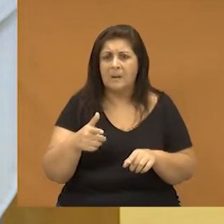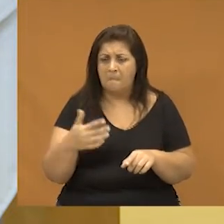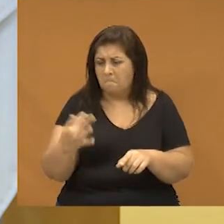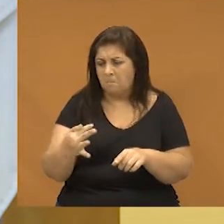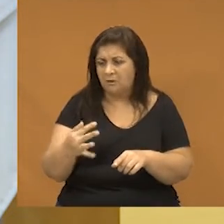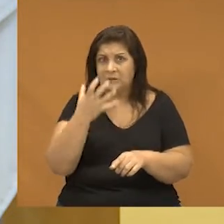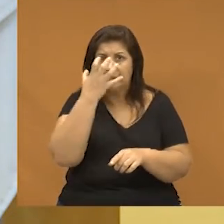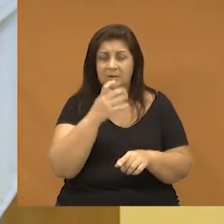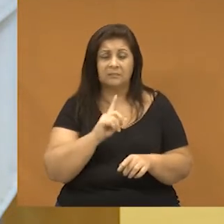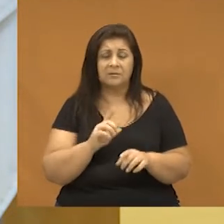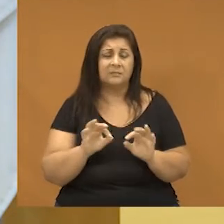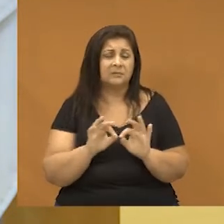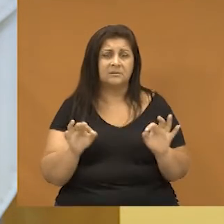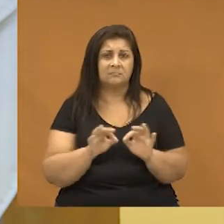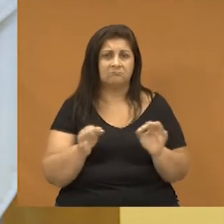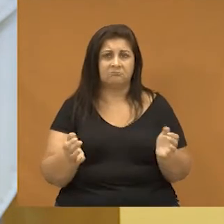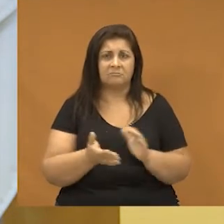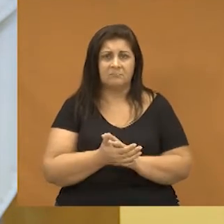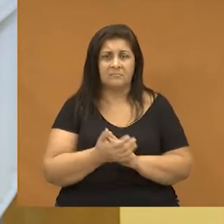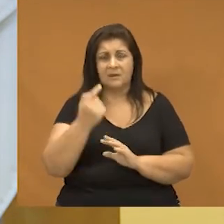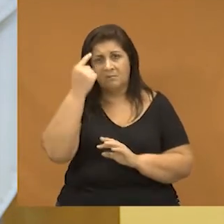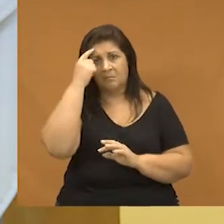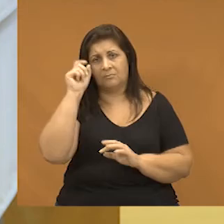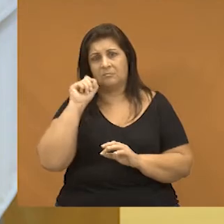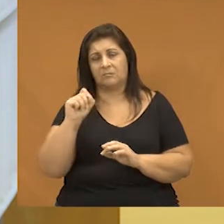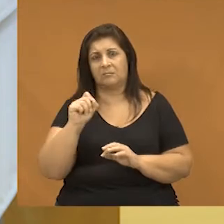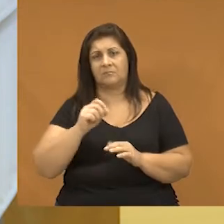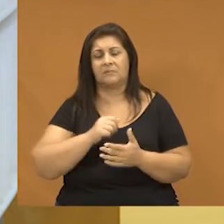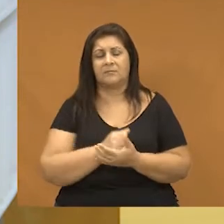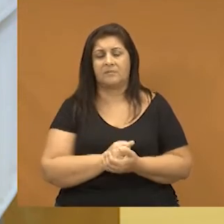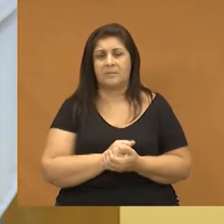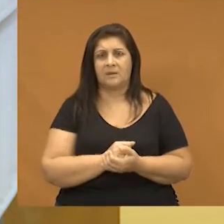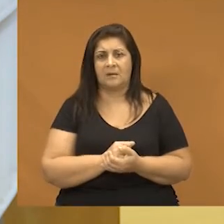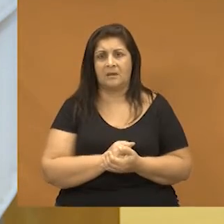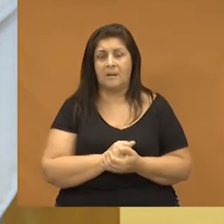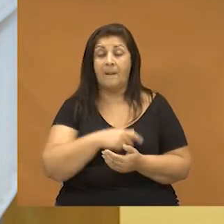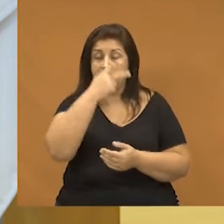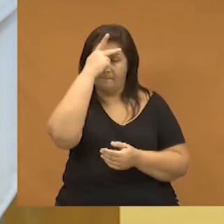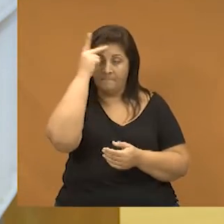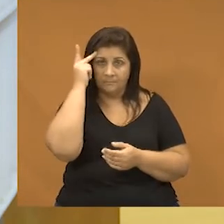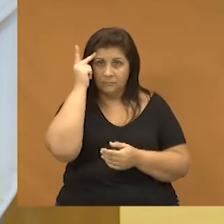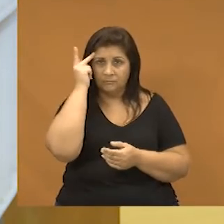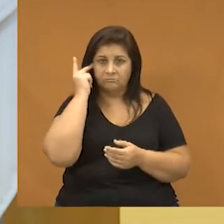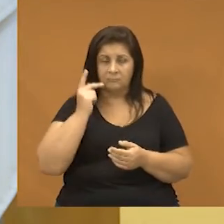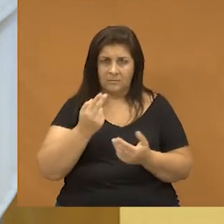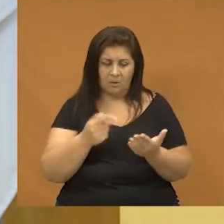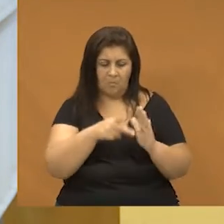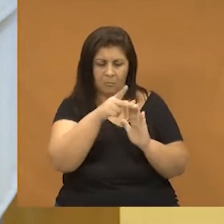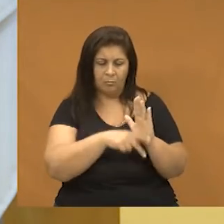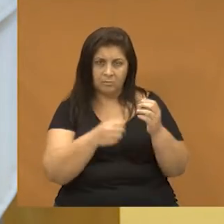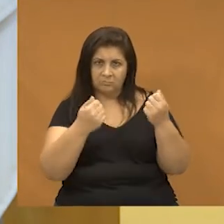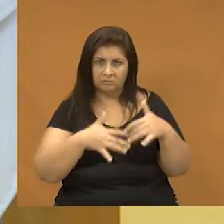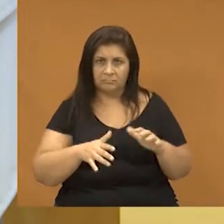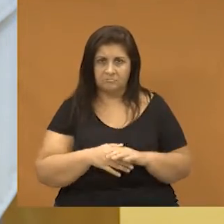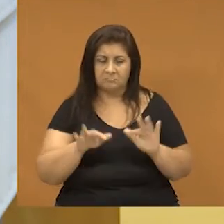grave. Eu penso que se o paciente, como prevê aqui o projeto, e